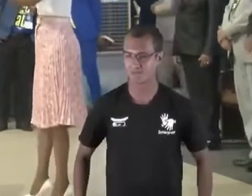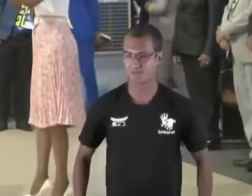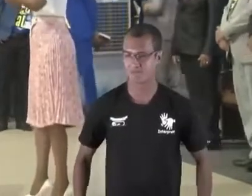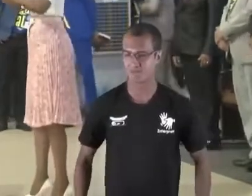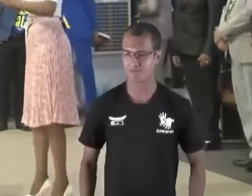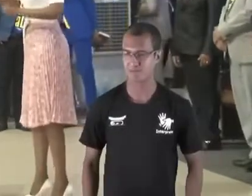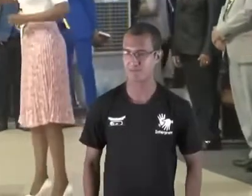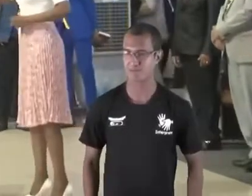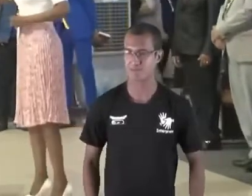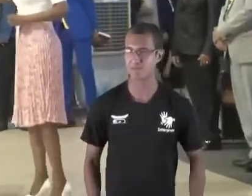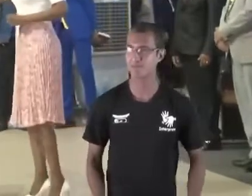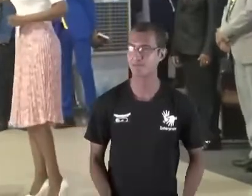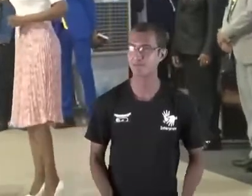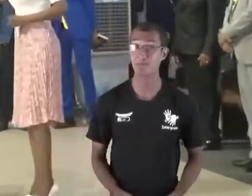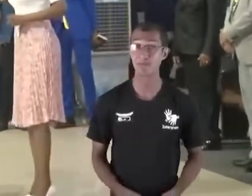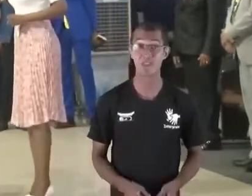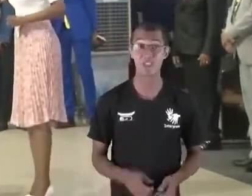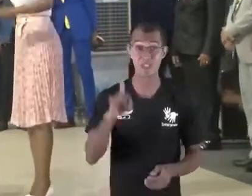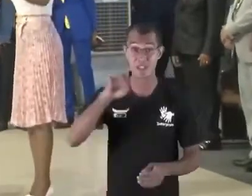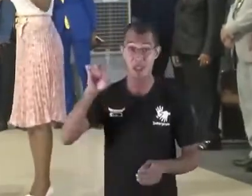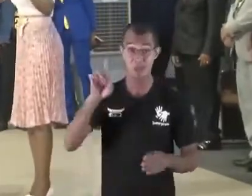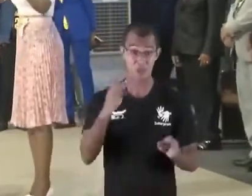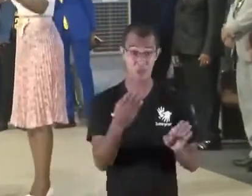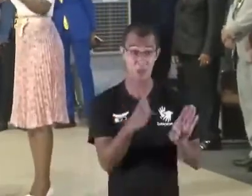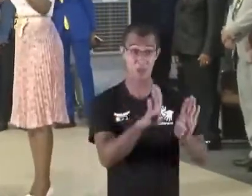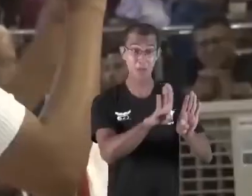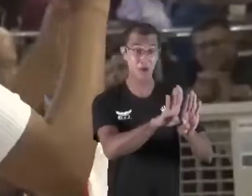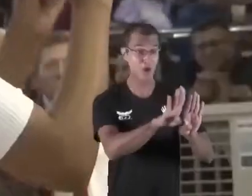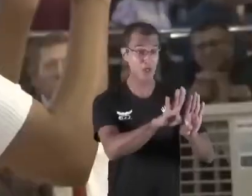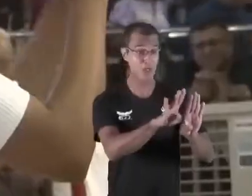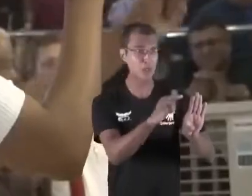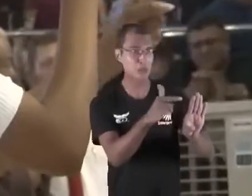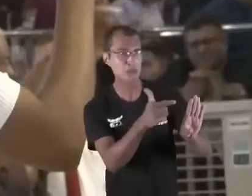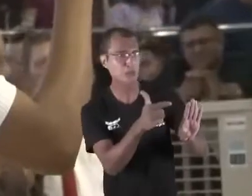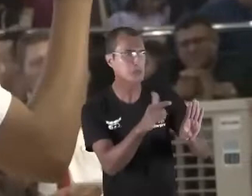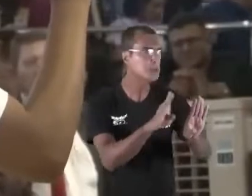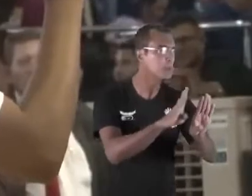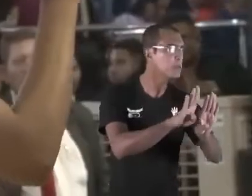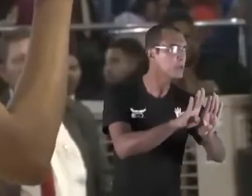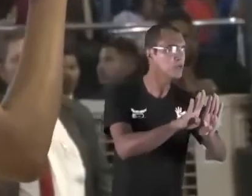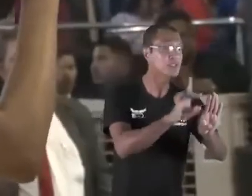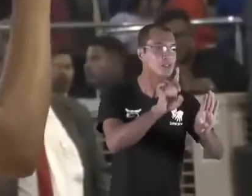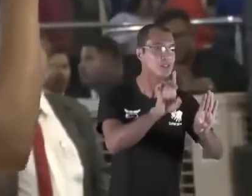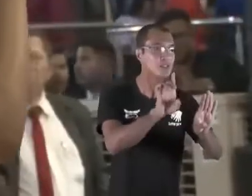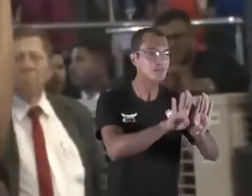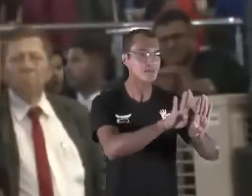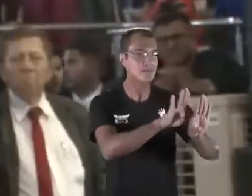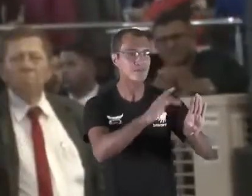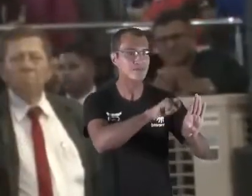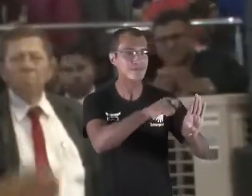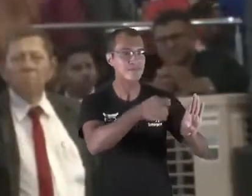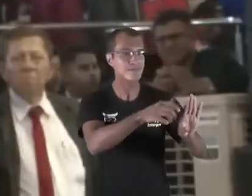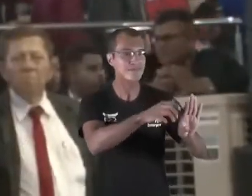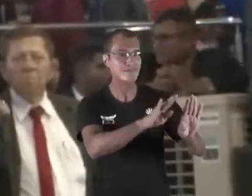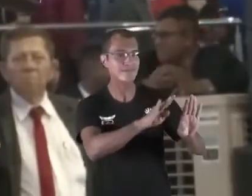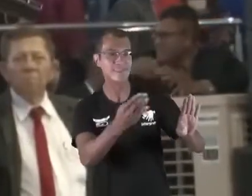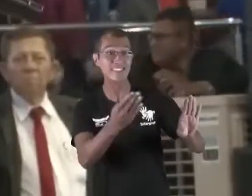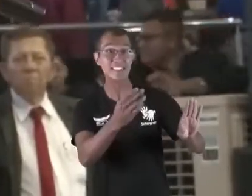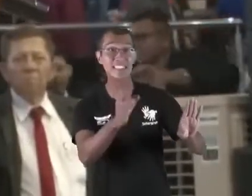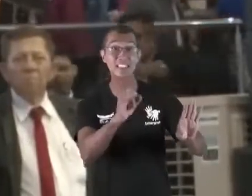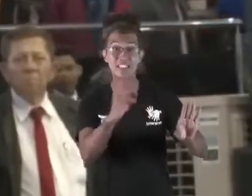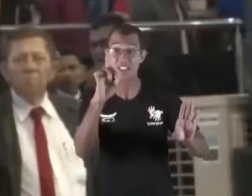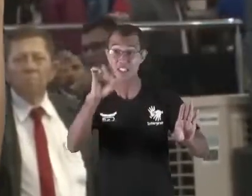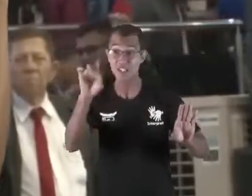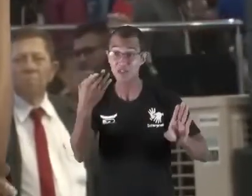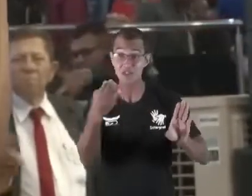Abre porta onde não tem. Se Ele fecha a porta, não tem pra ninguém. Faz